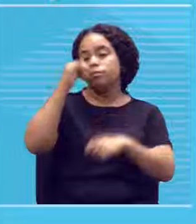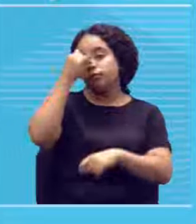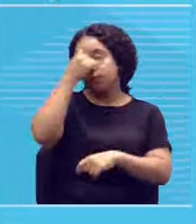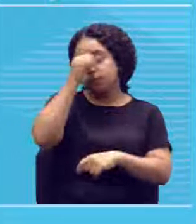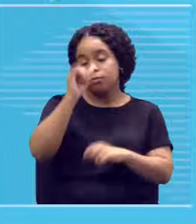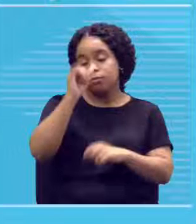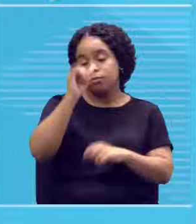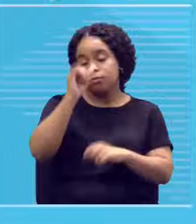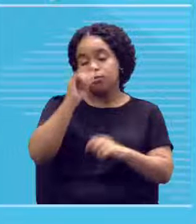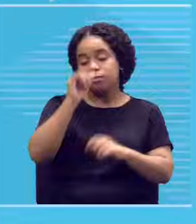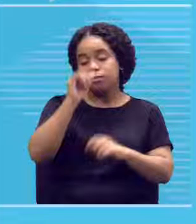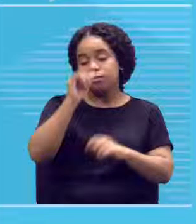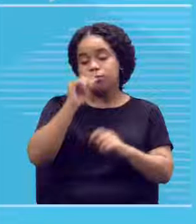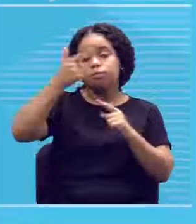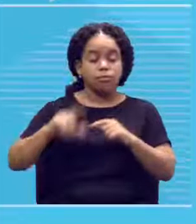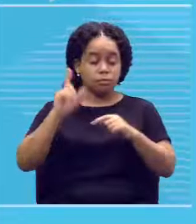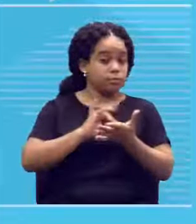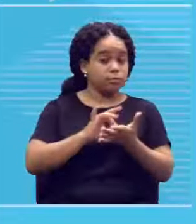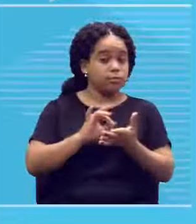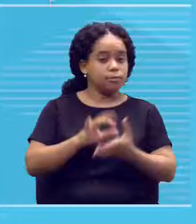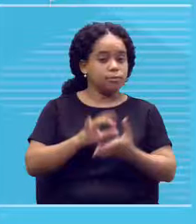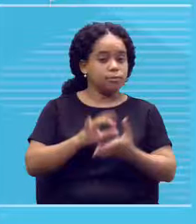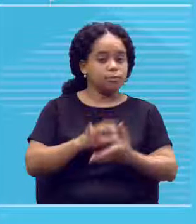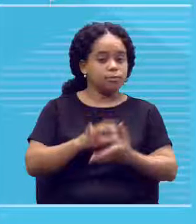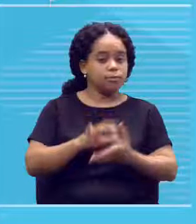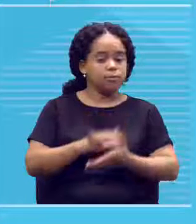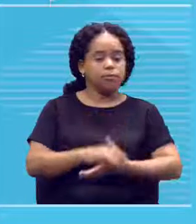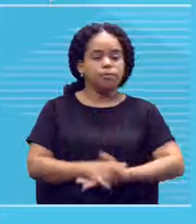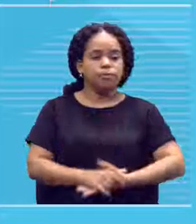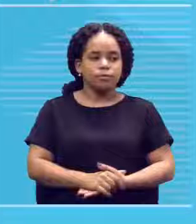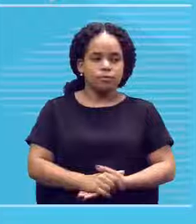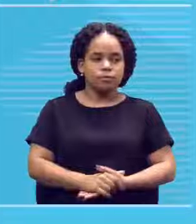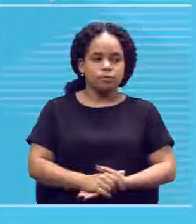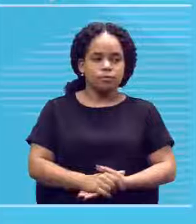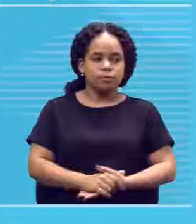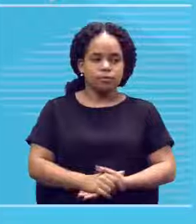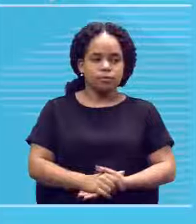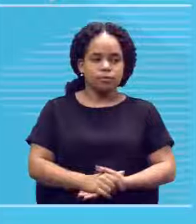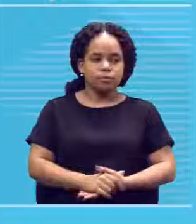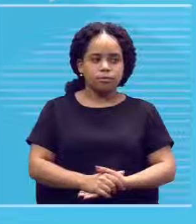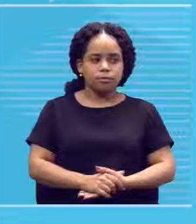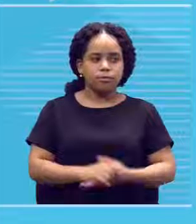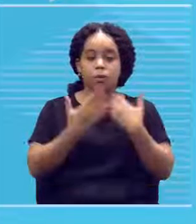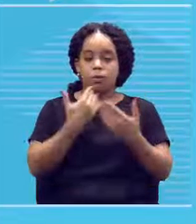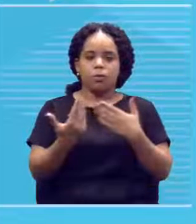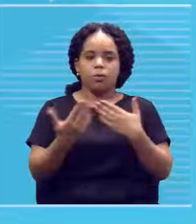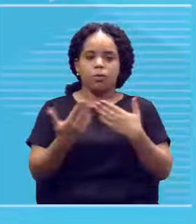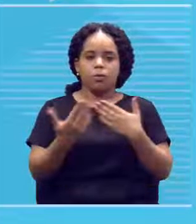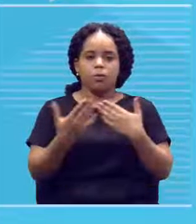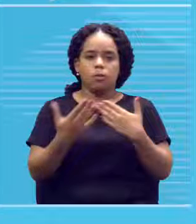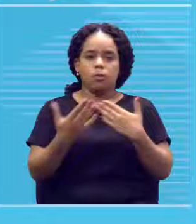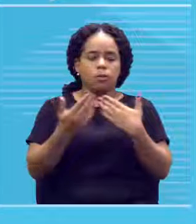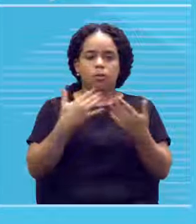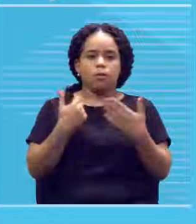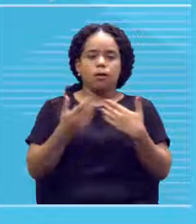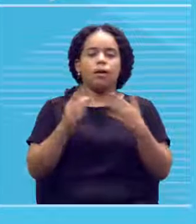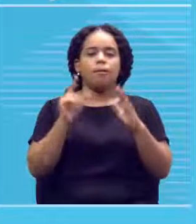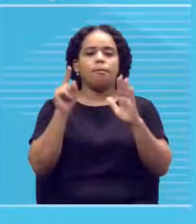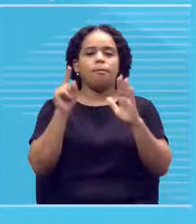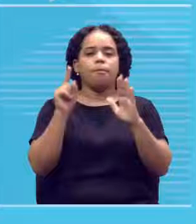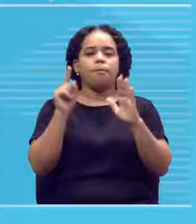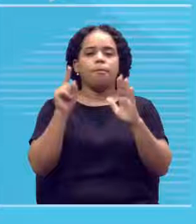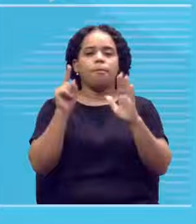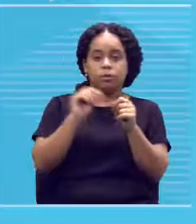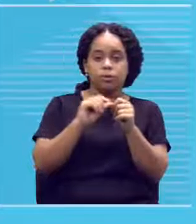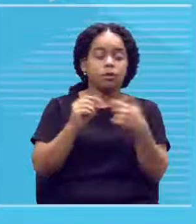repetição é o não é verdade é verdade E aí está qualquer pergunta que fizerem